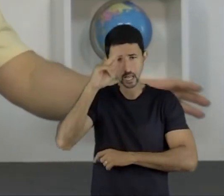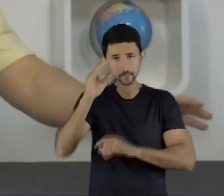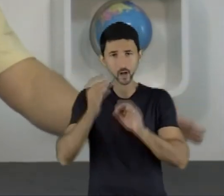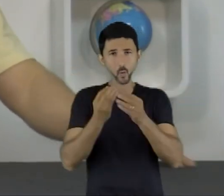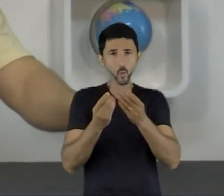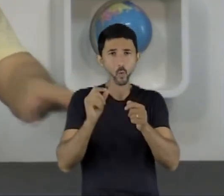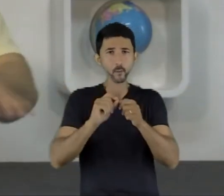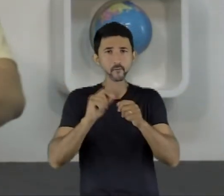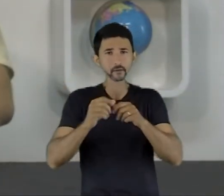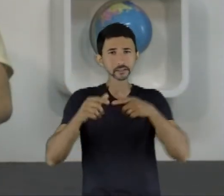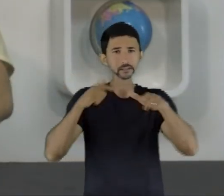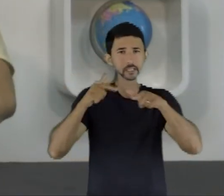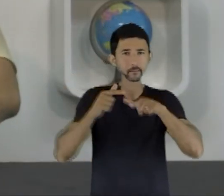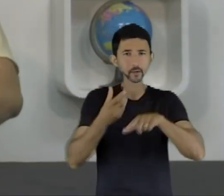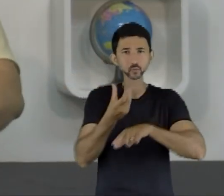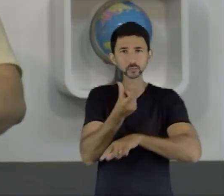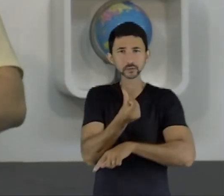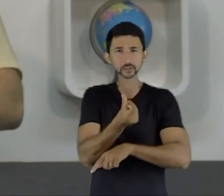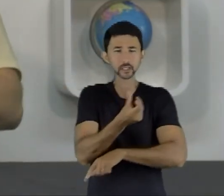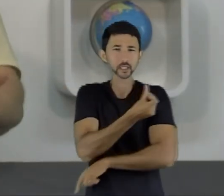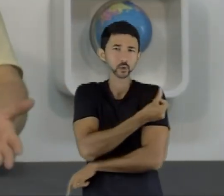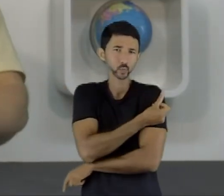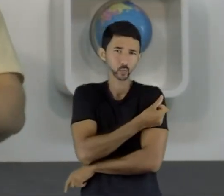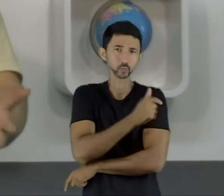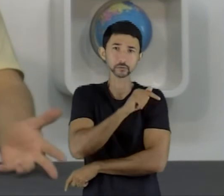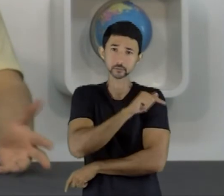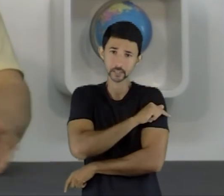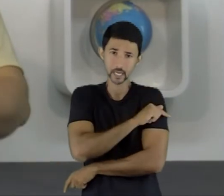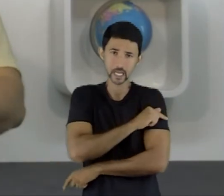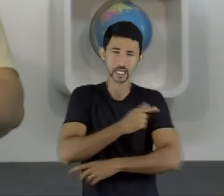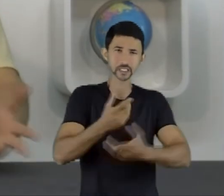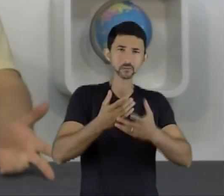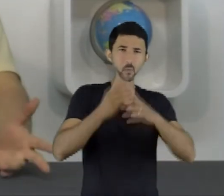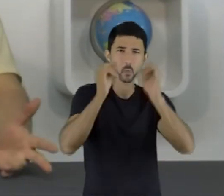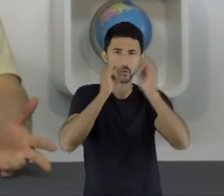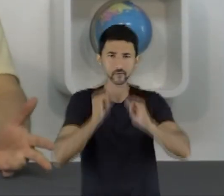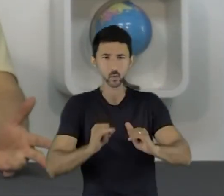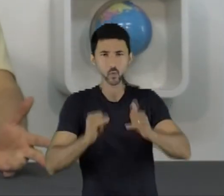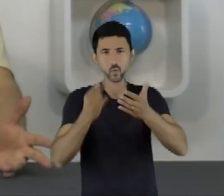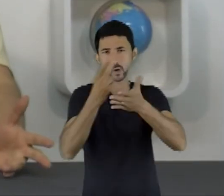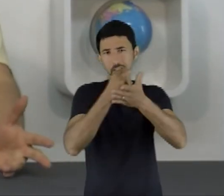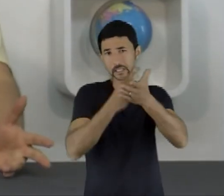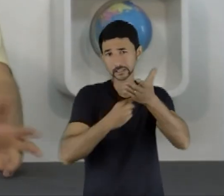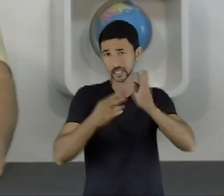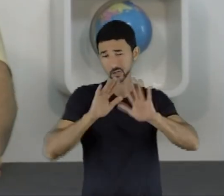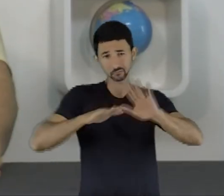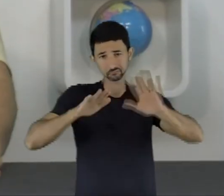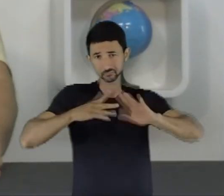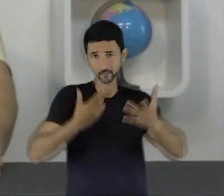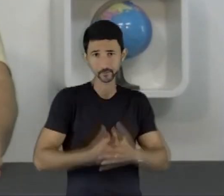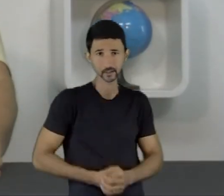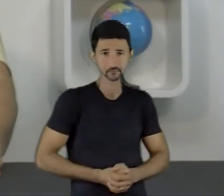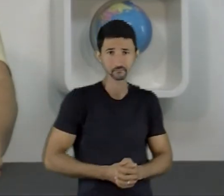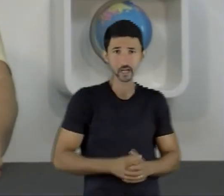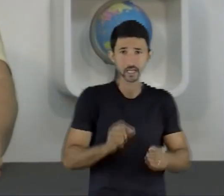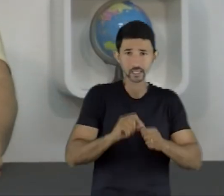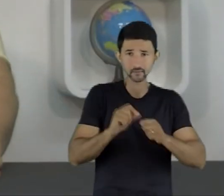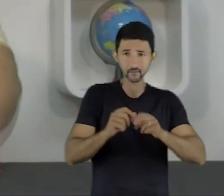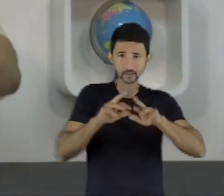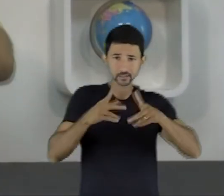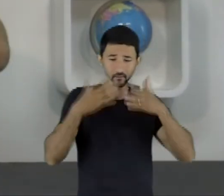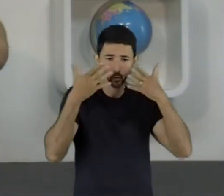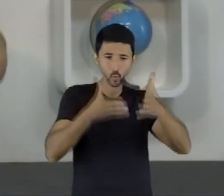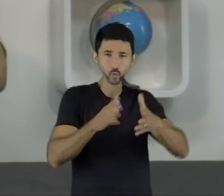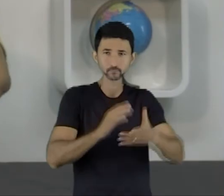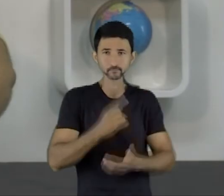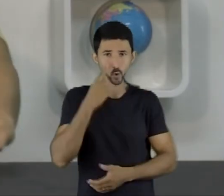é que você trabalhou no sexto e no sétimo ano, assim, com figuras, com desenhos, certo? Aqui a gente vai fazer de um modo mais